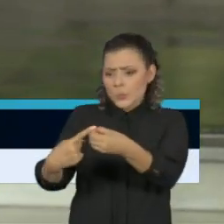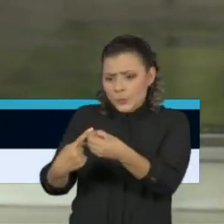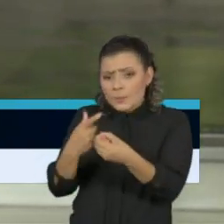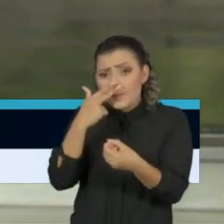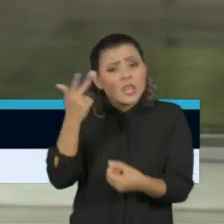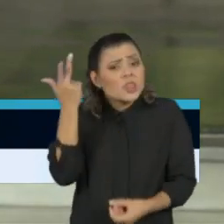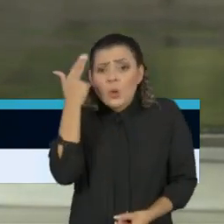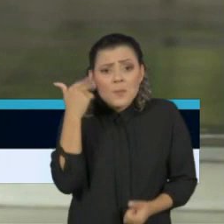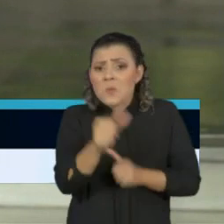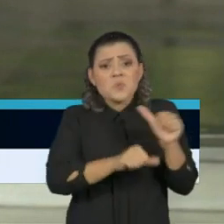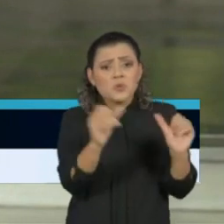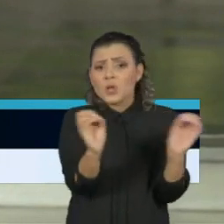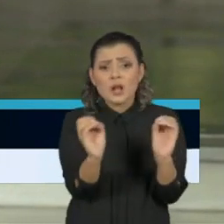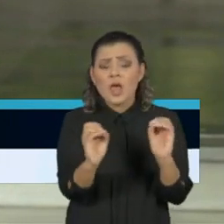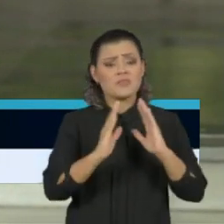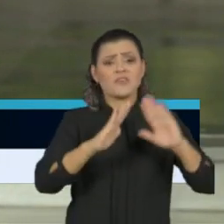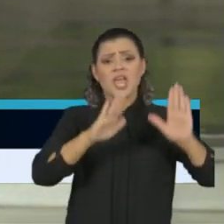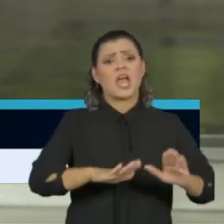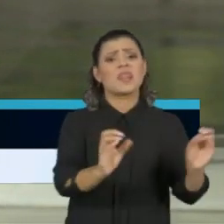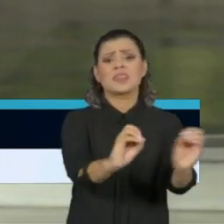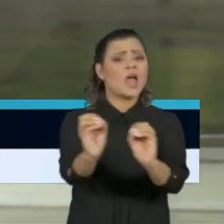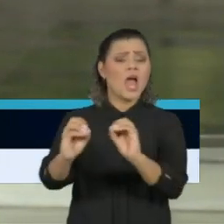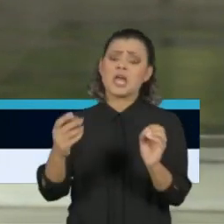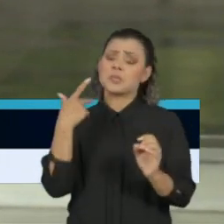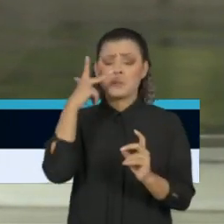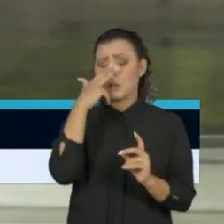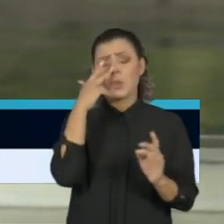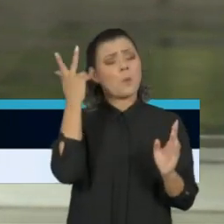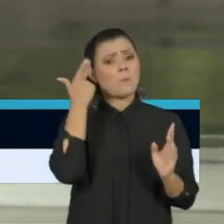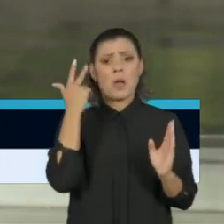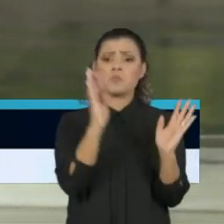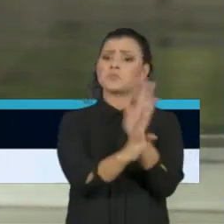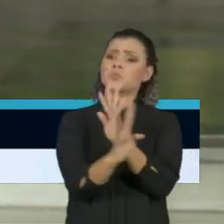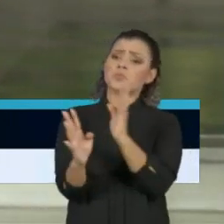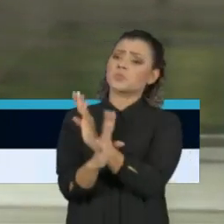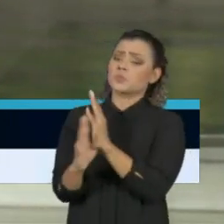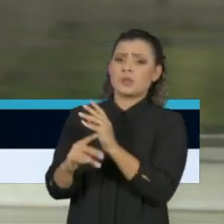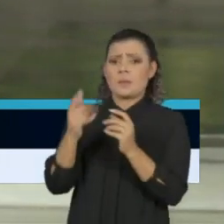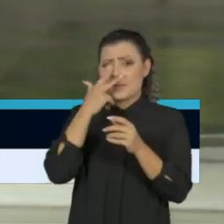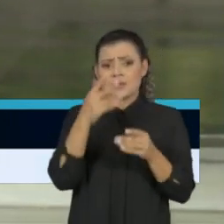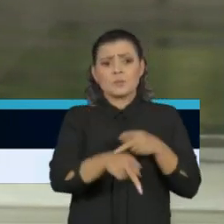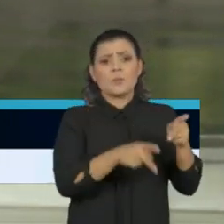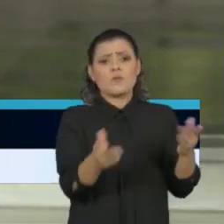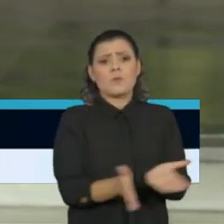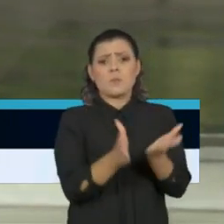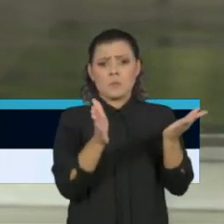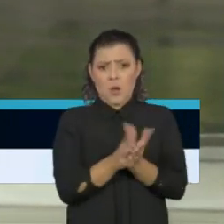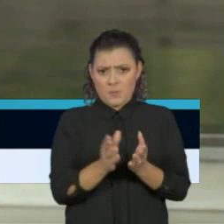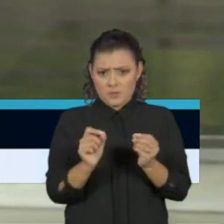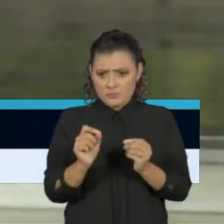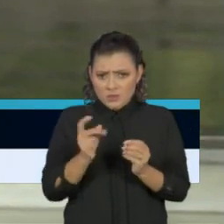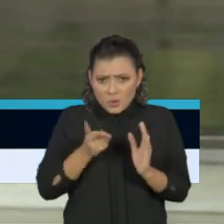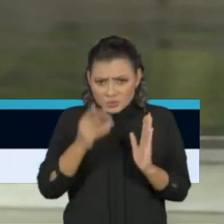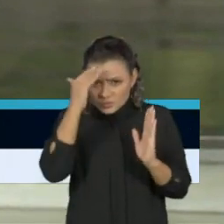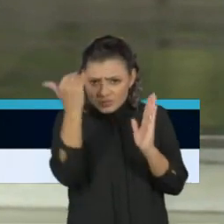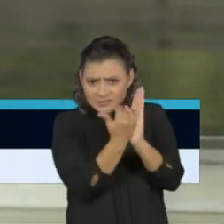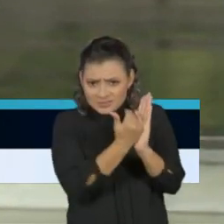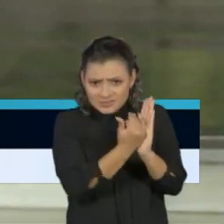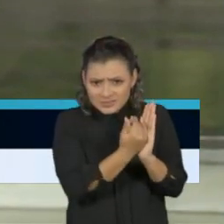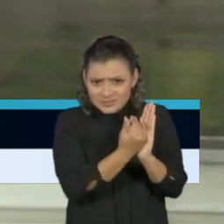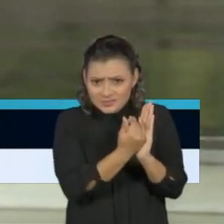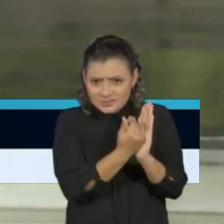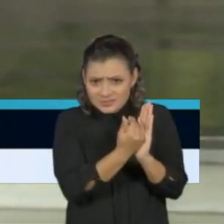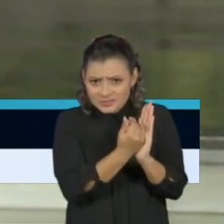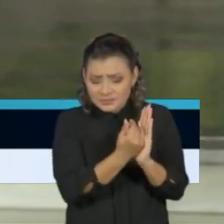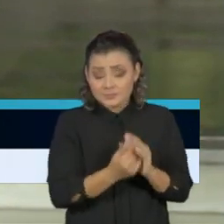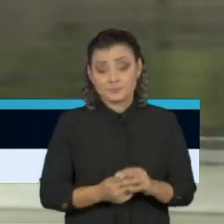nada havia mudado. Qual a percepção da quarentena nos bairros mais pobres? Ela está sendo cumprida?